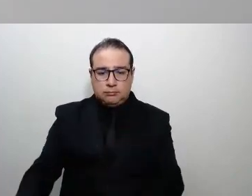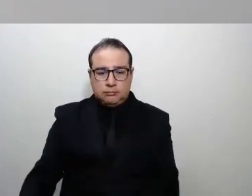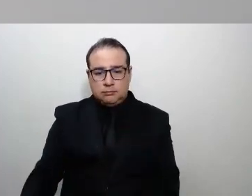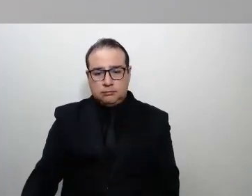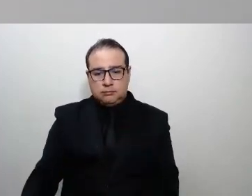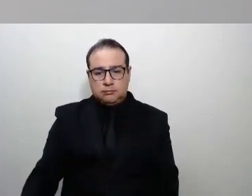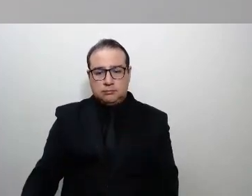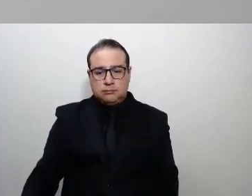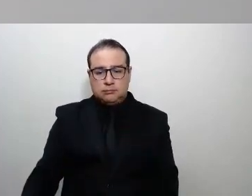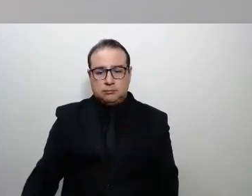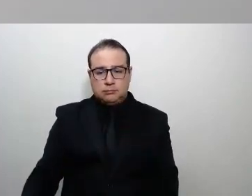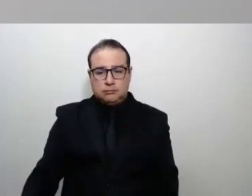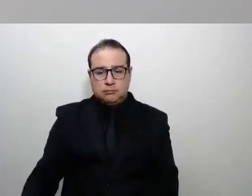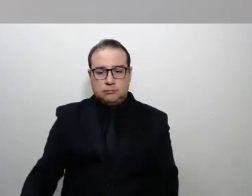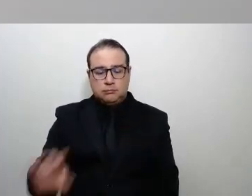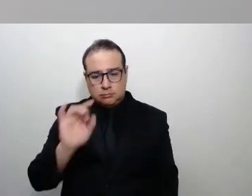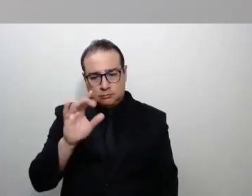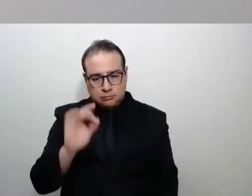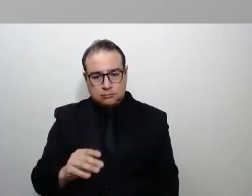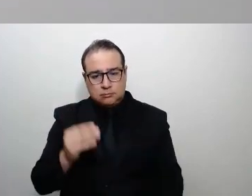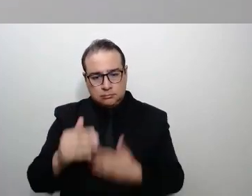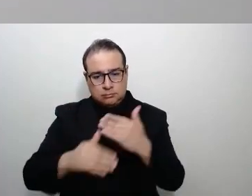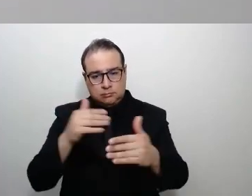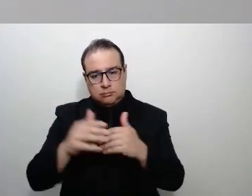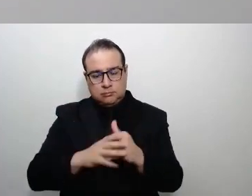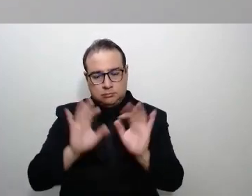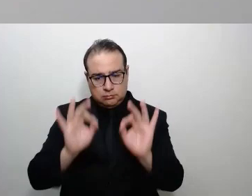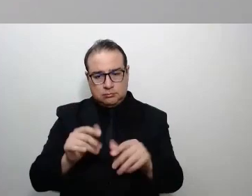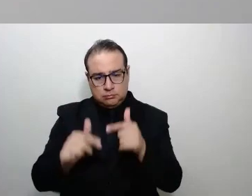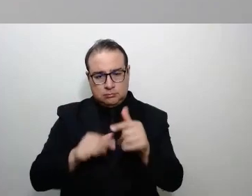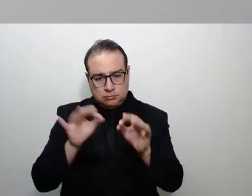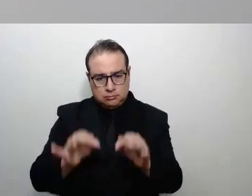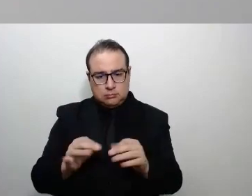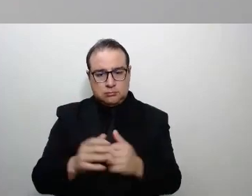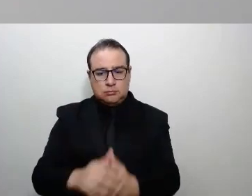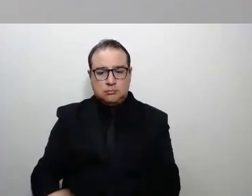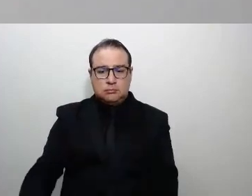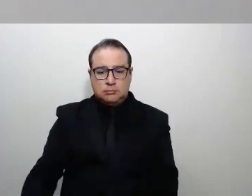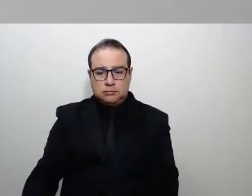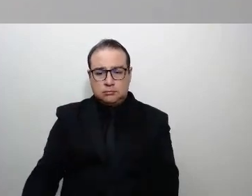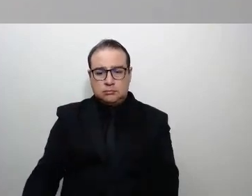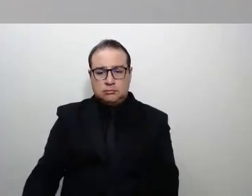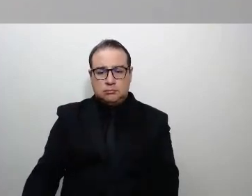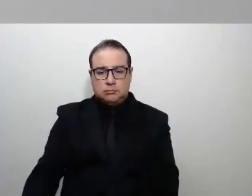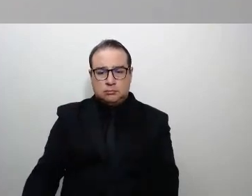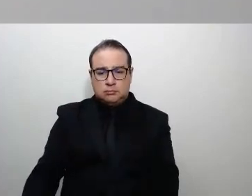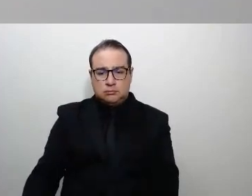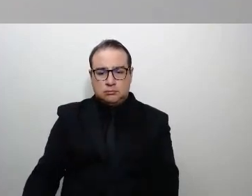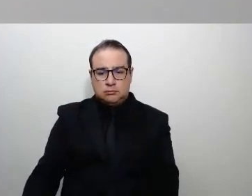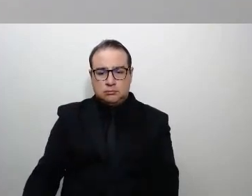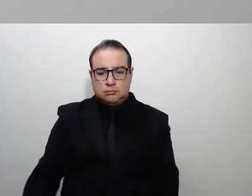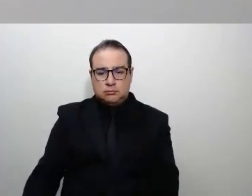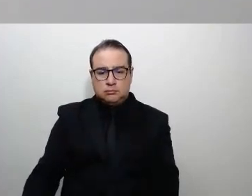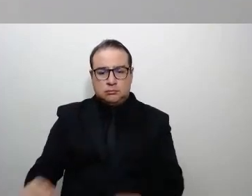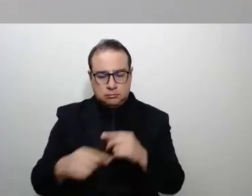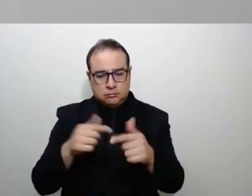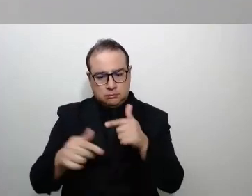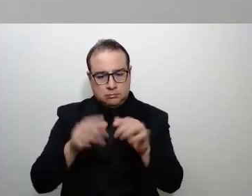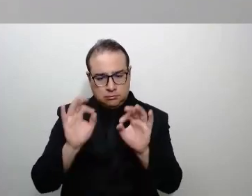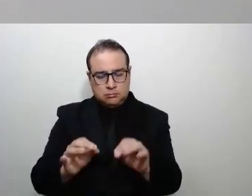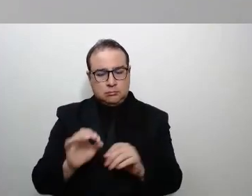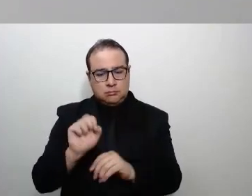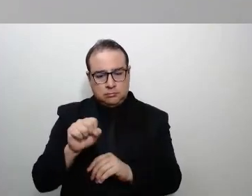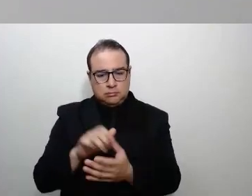problemas cada um desempenhando adequadamente sua função nós temos um calendário puxado sim